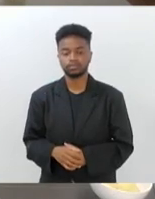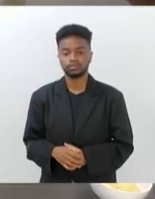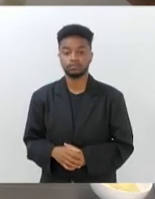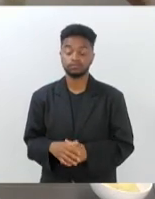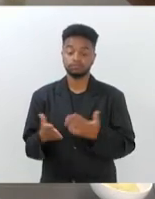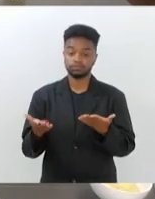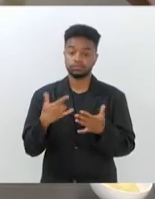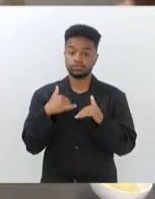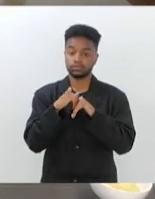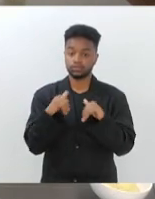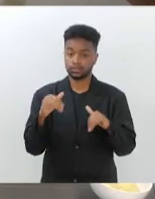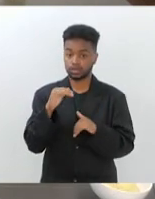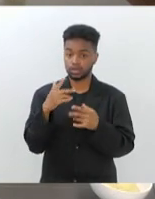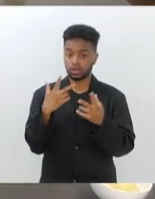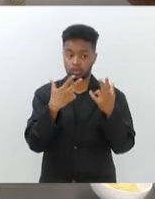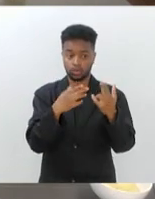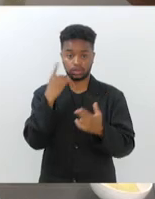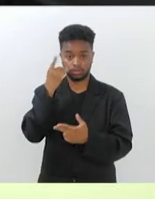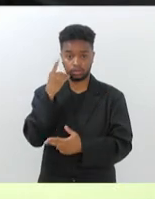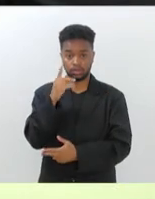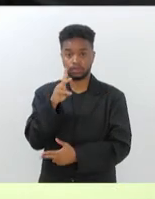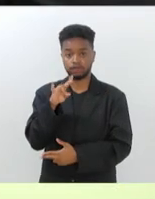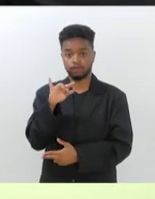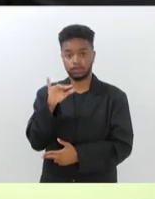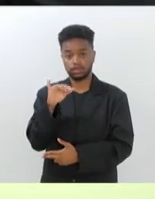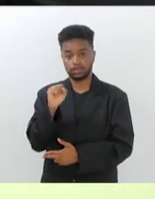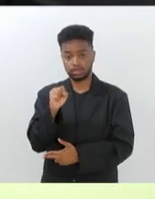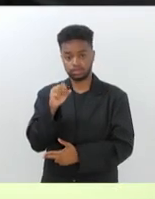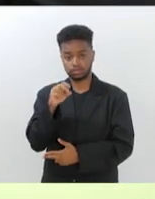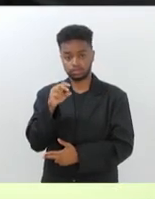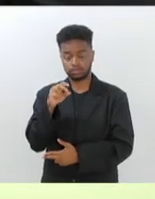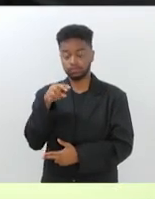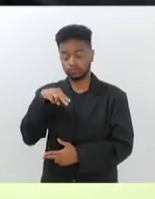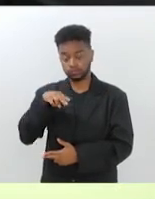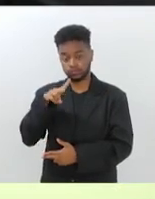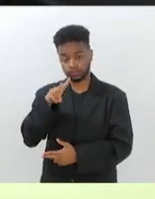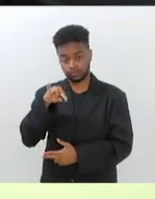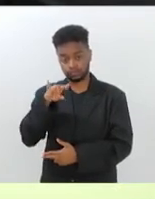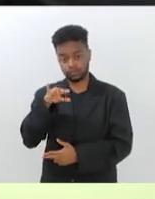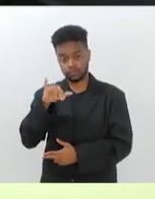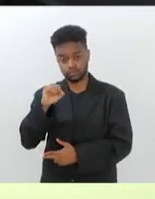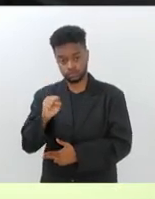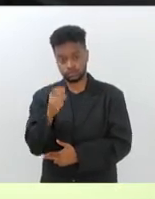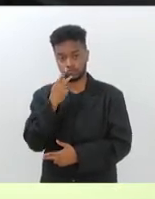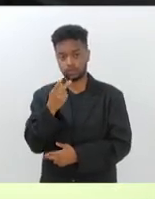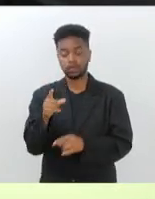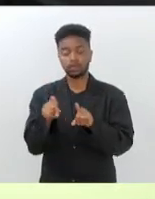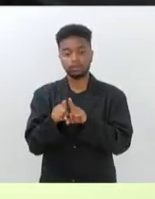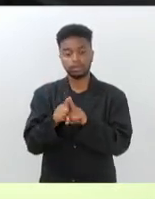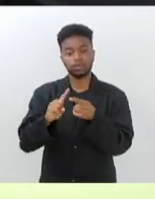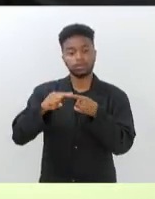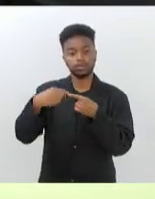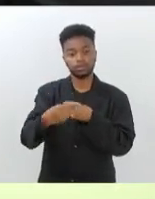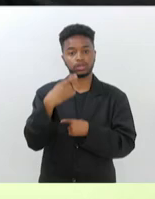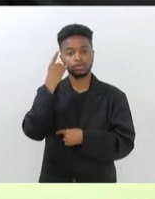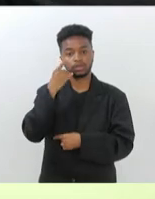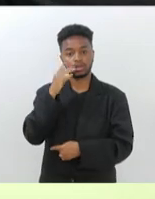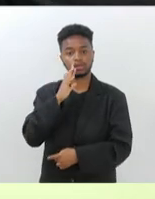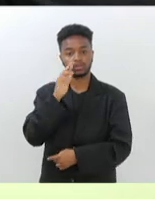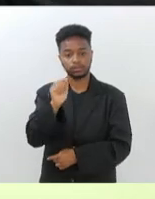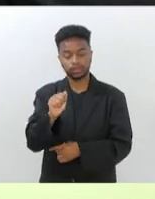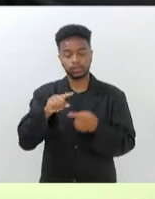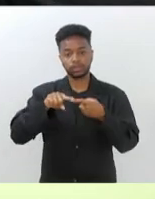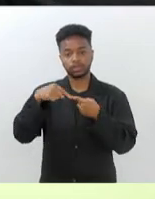eu a partir do que disse o deputado Vinícius kolino logo em seguida reforçado pelo Deputado Amorin